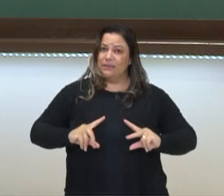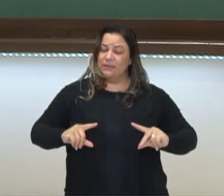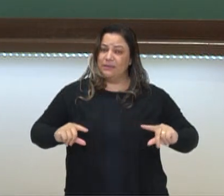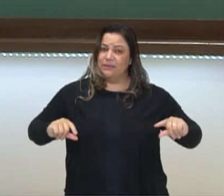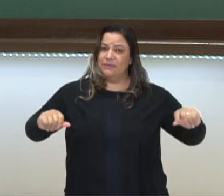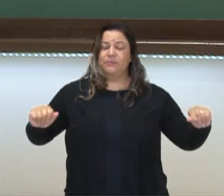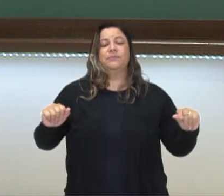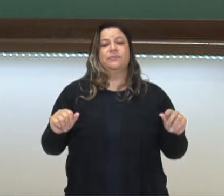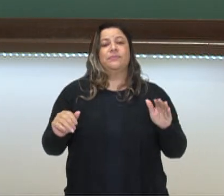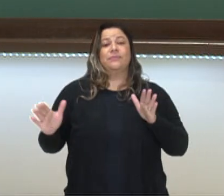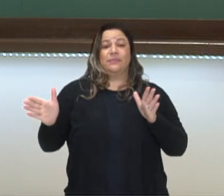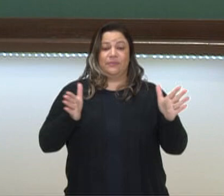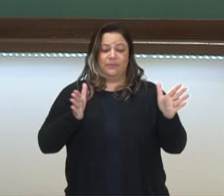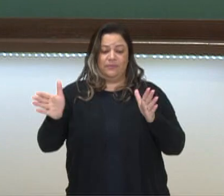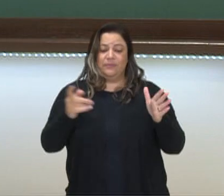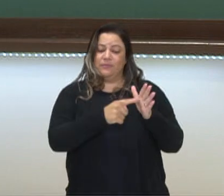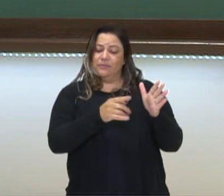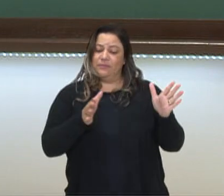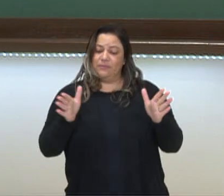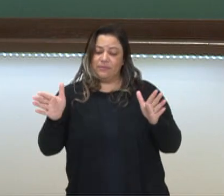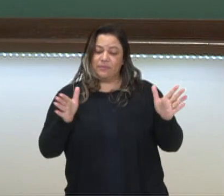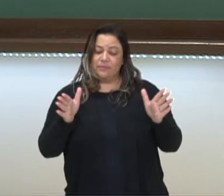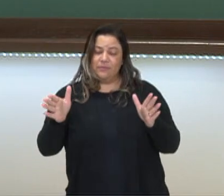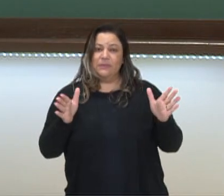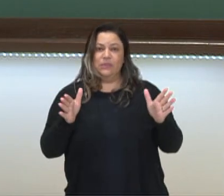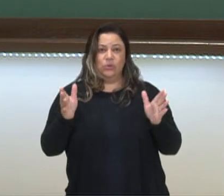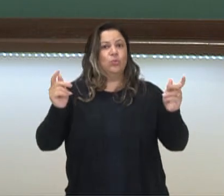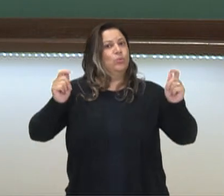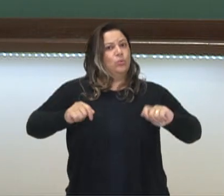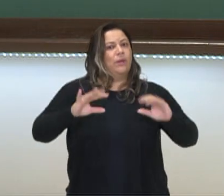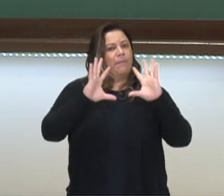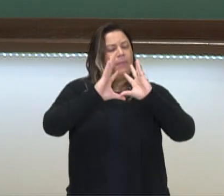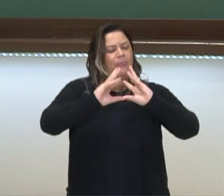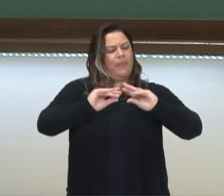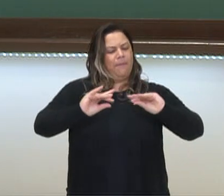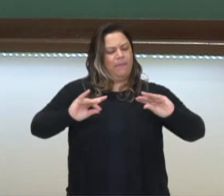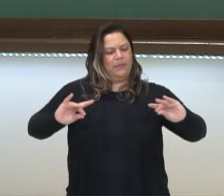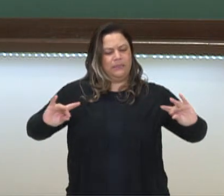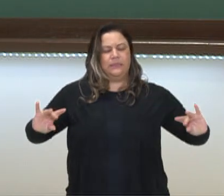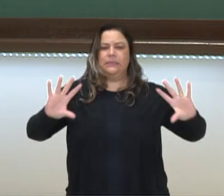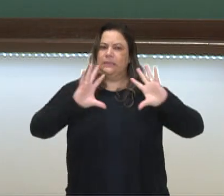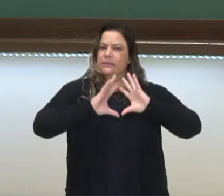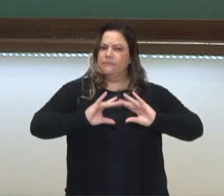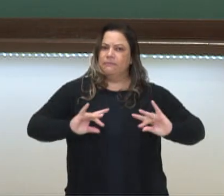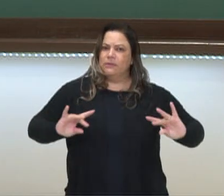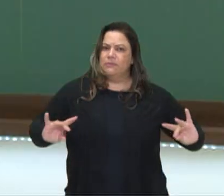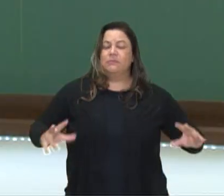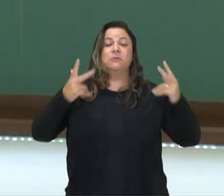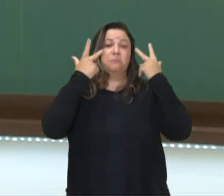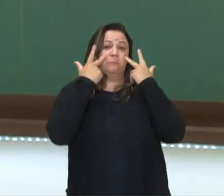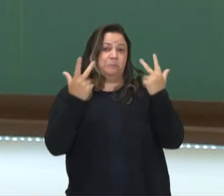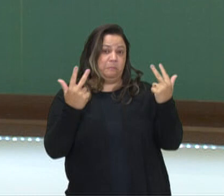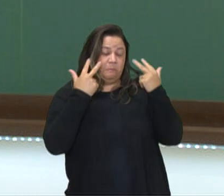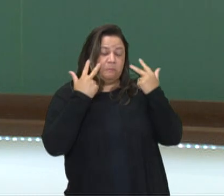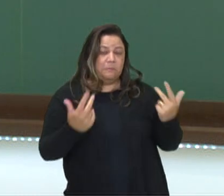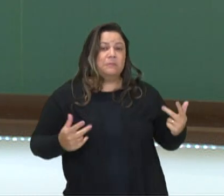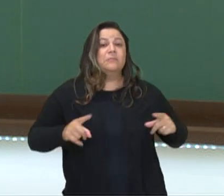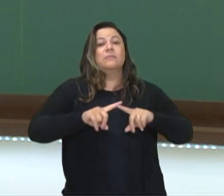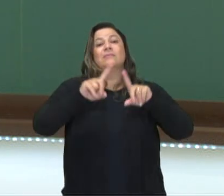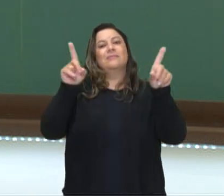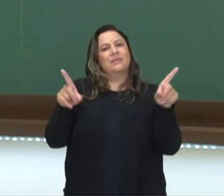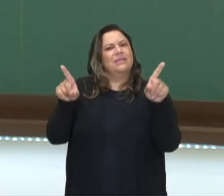que resultou no derretimento de boa parte desse gelo, sendo um processo natural. Mas também